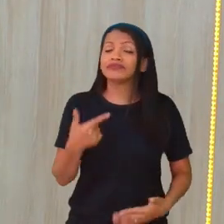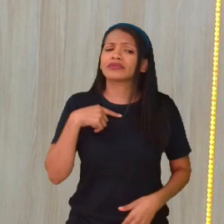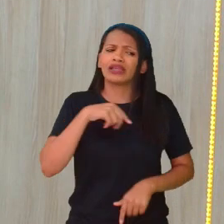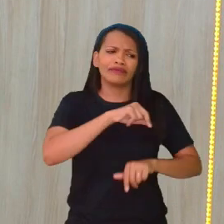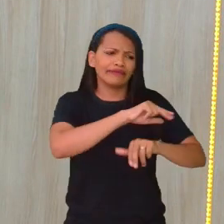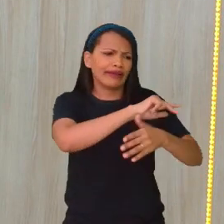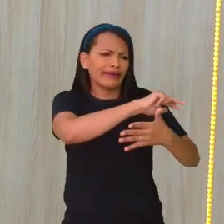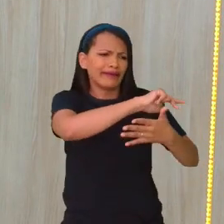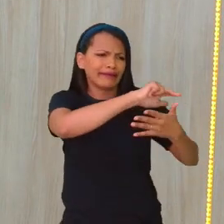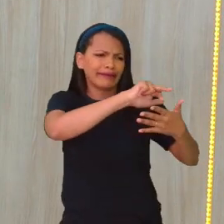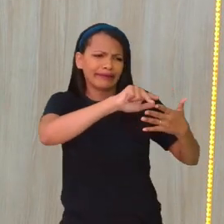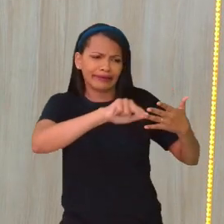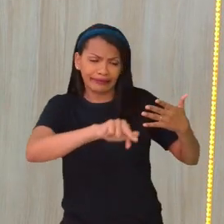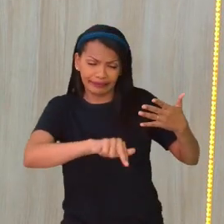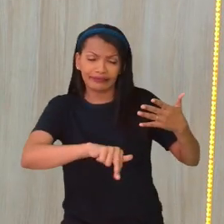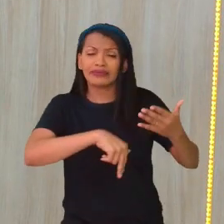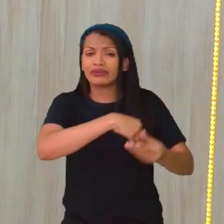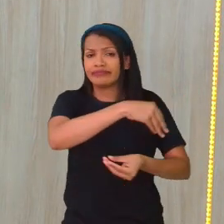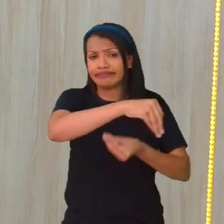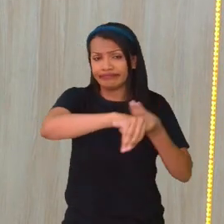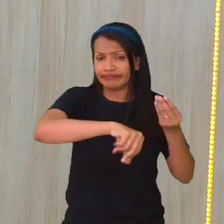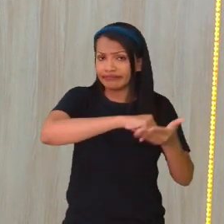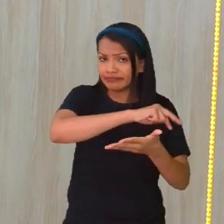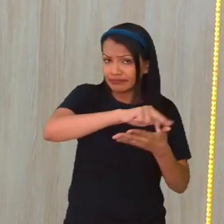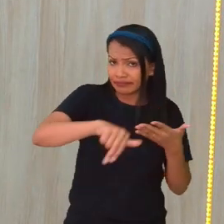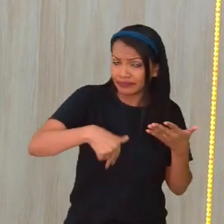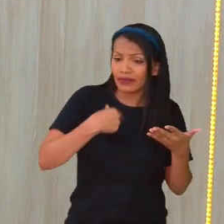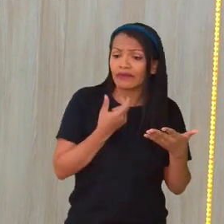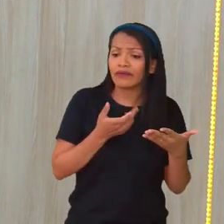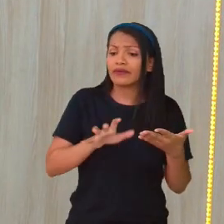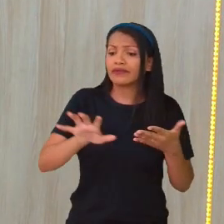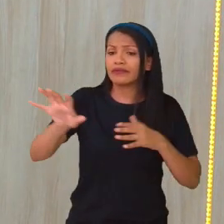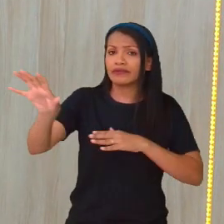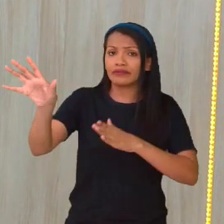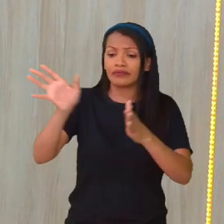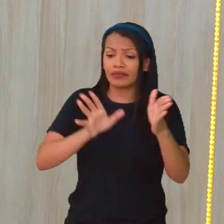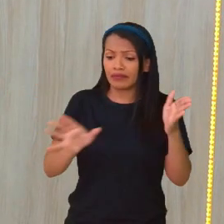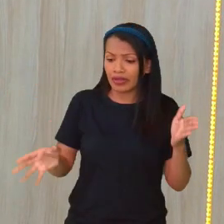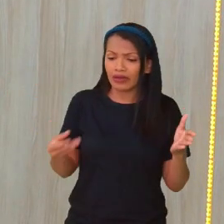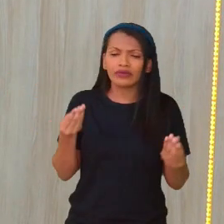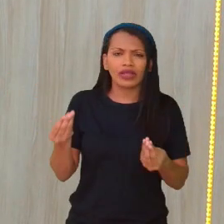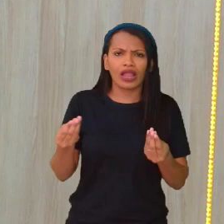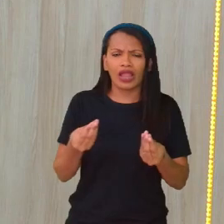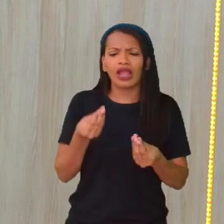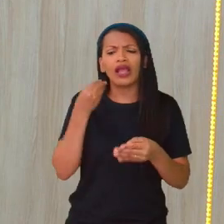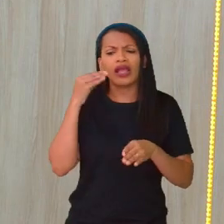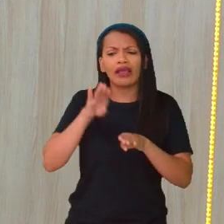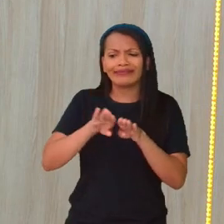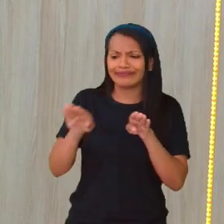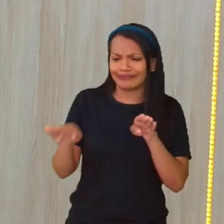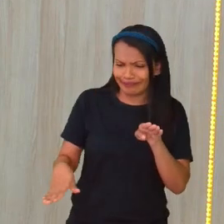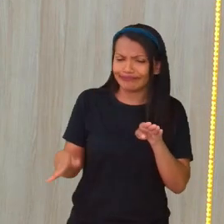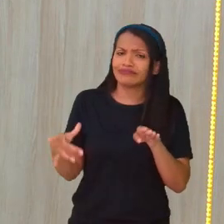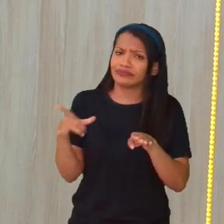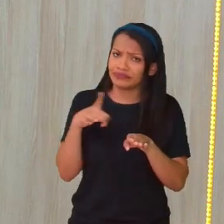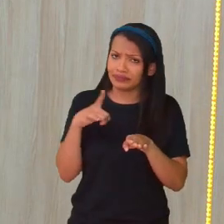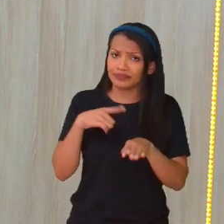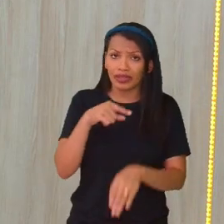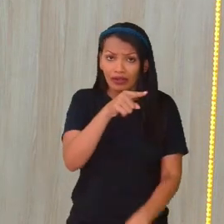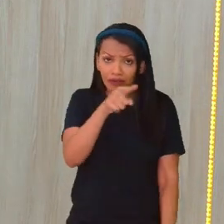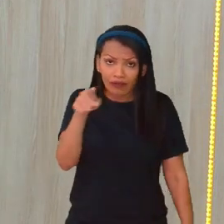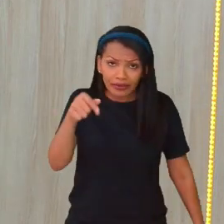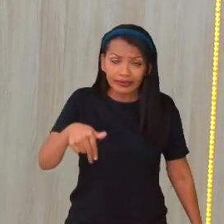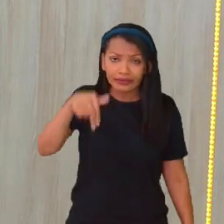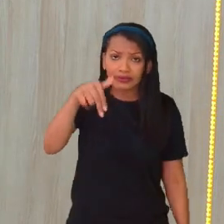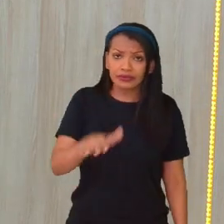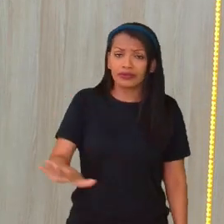diversificado. Muito diversificado, e a distribuição também não é igual. Isso. Né? Então, você no Nordeste vai